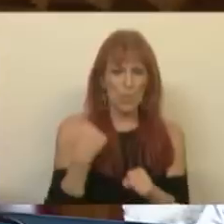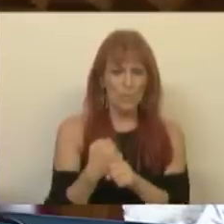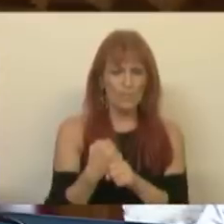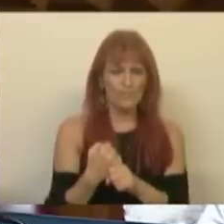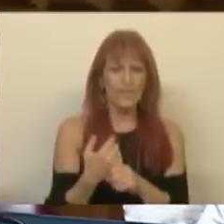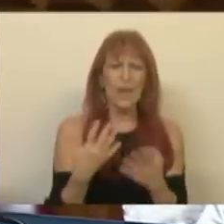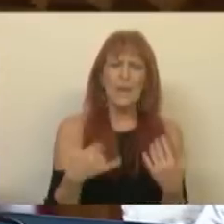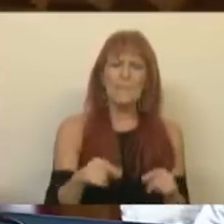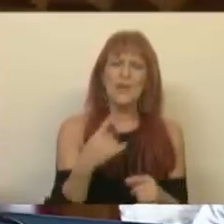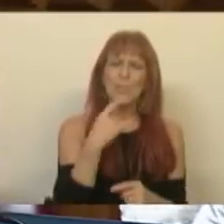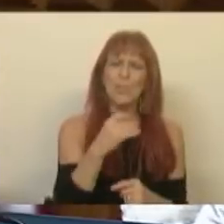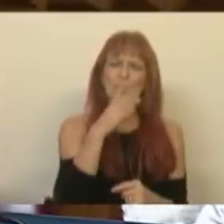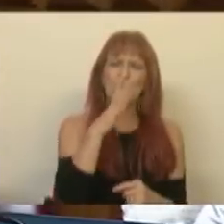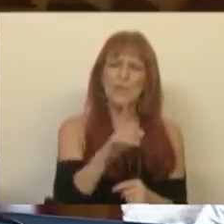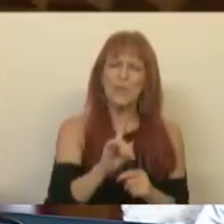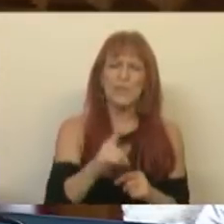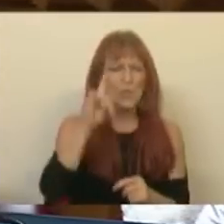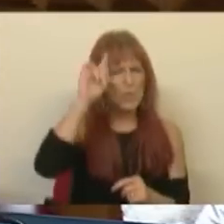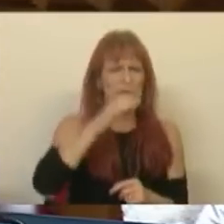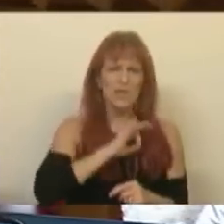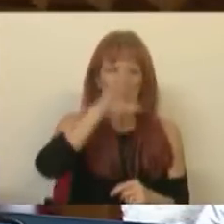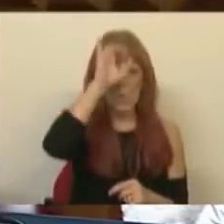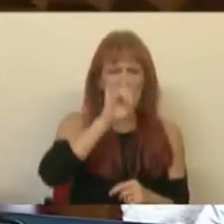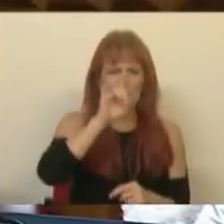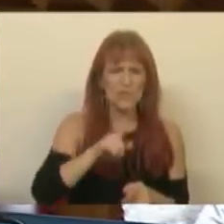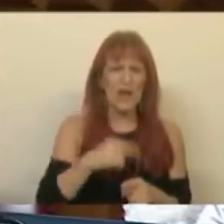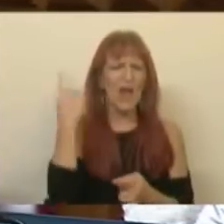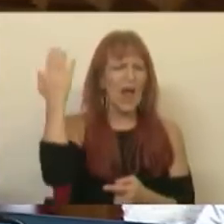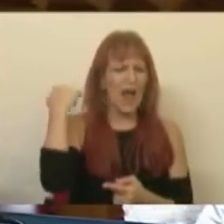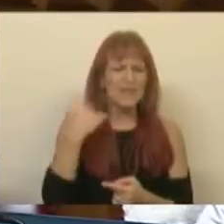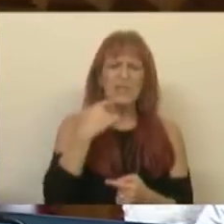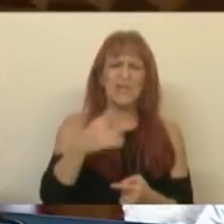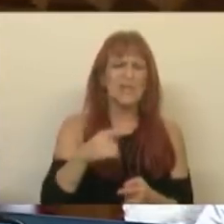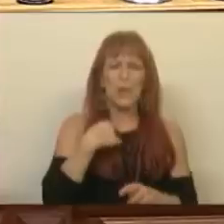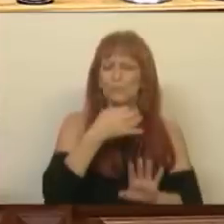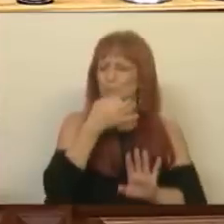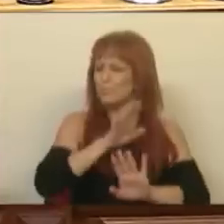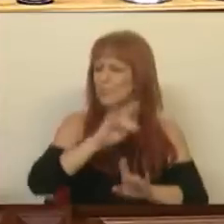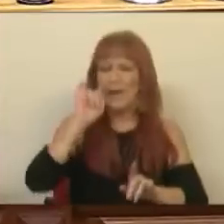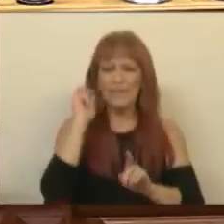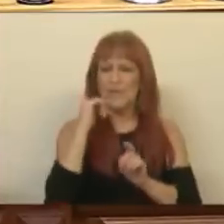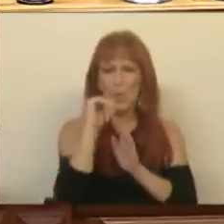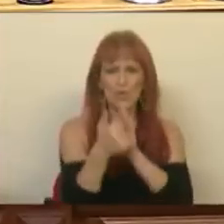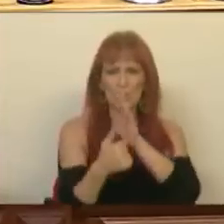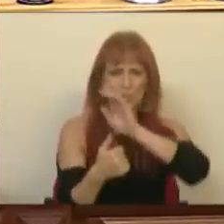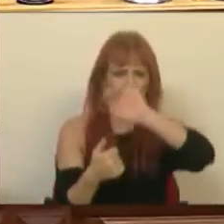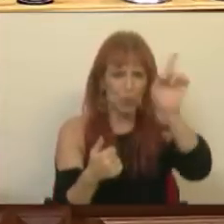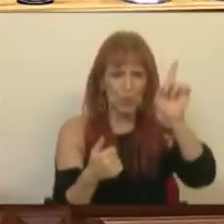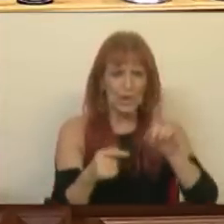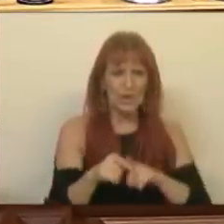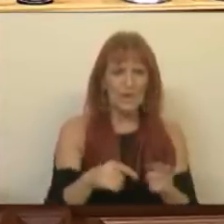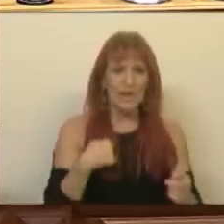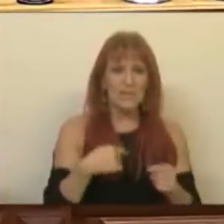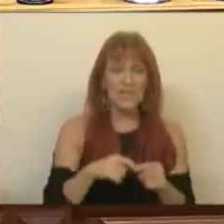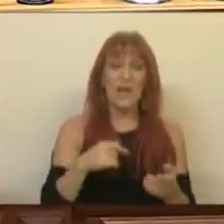Mas a pergunta que eu tenho a fazer eu sei que o senhor primeiro ministro da outra vez disse que não comentava a revisão com institucional